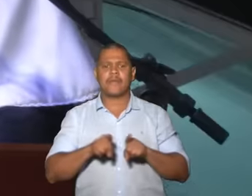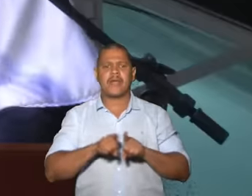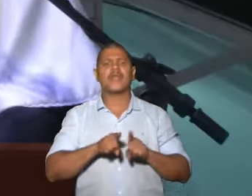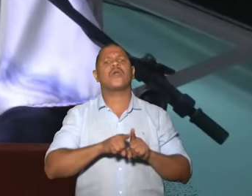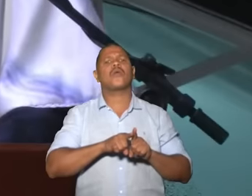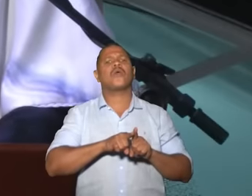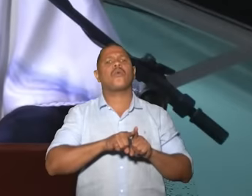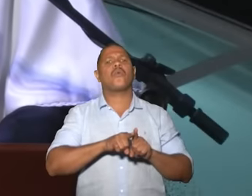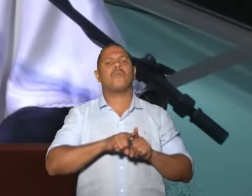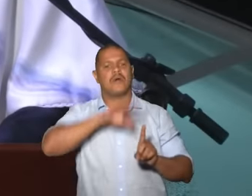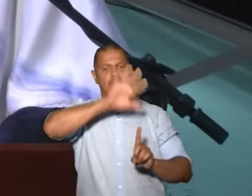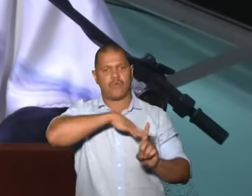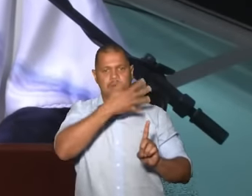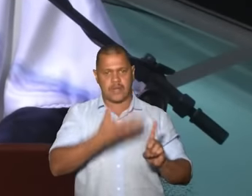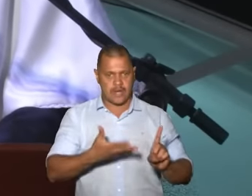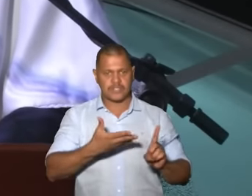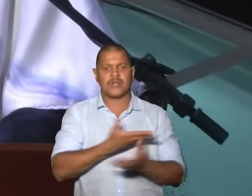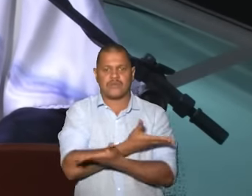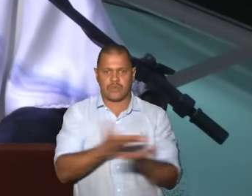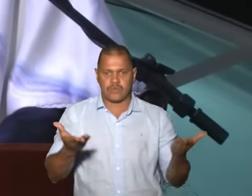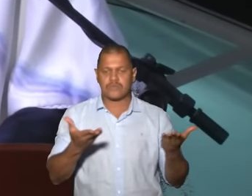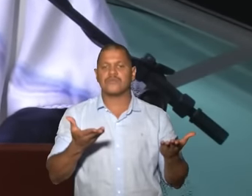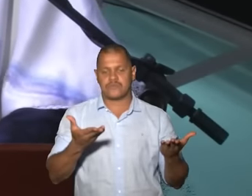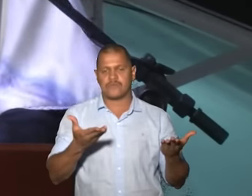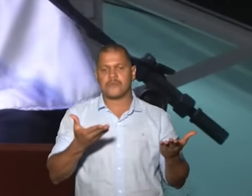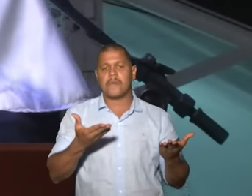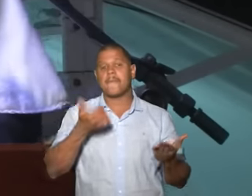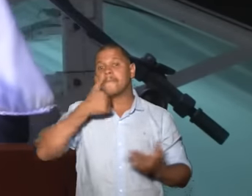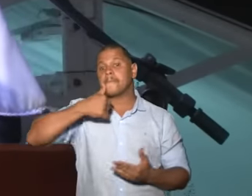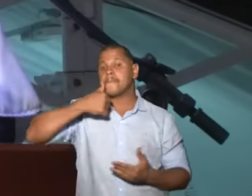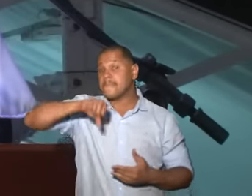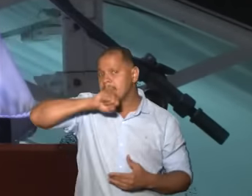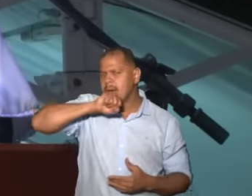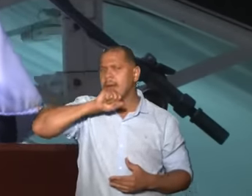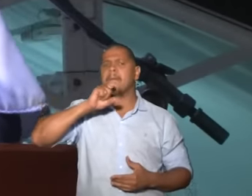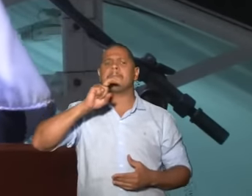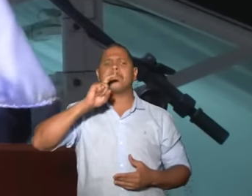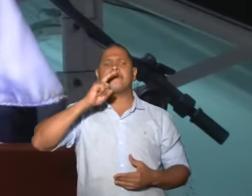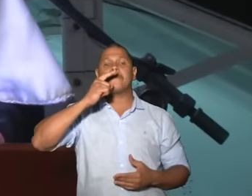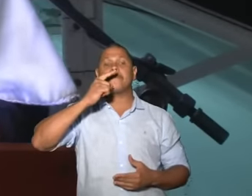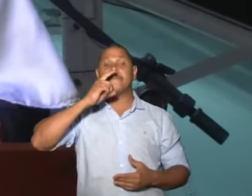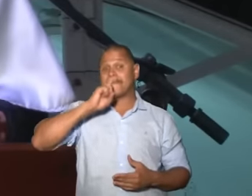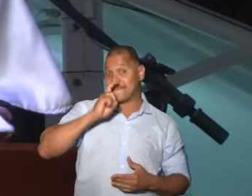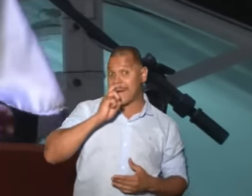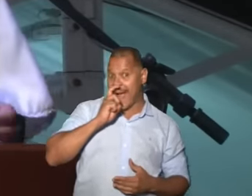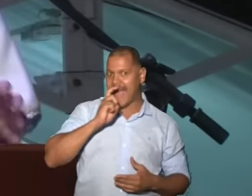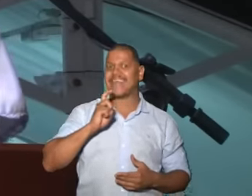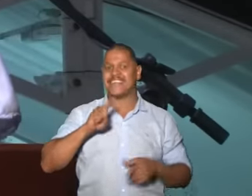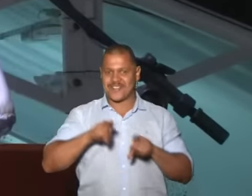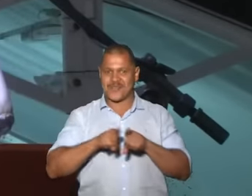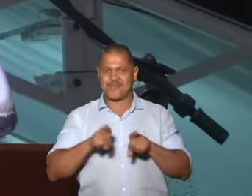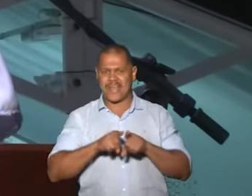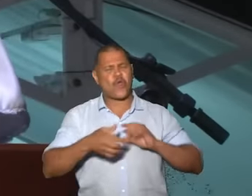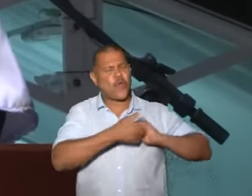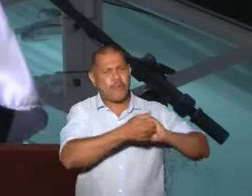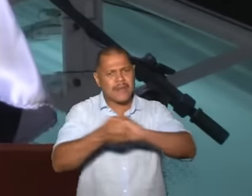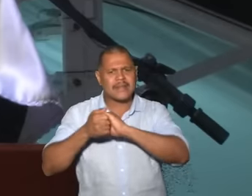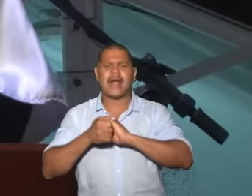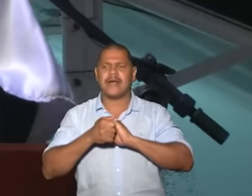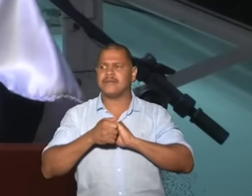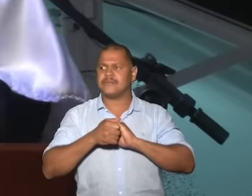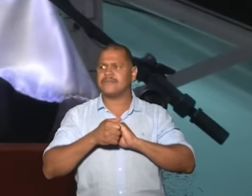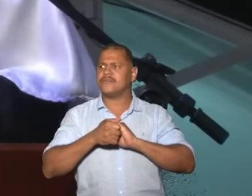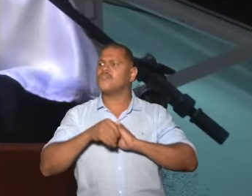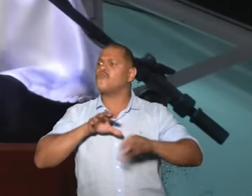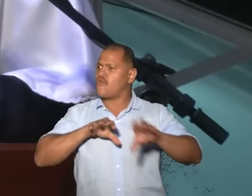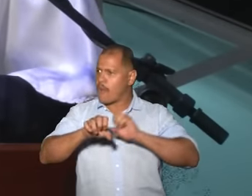especial a todos os pais, mães, dos formandos e das formandas. Permitam-me cumprimentar a cada um de vocês